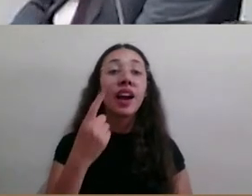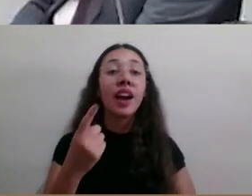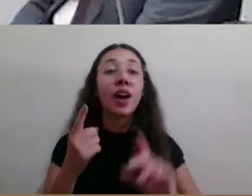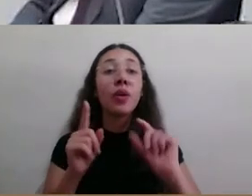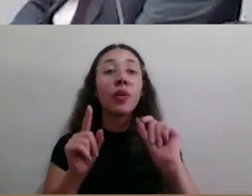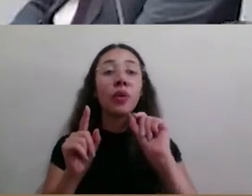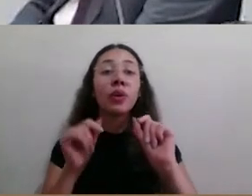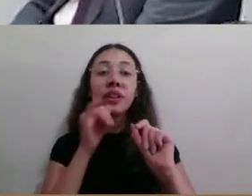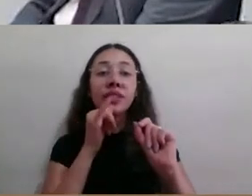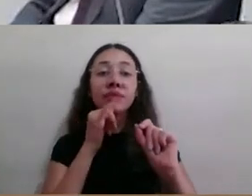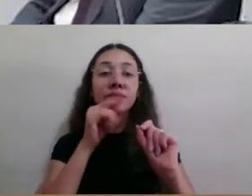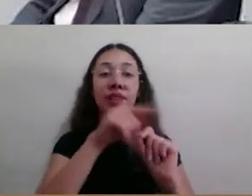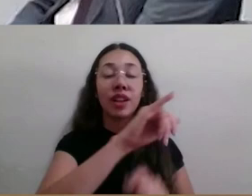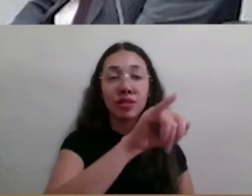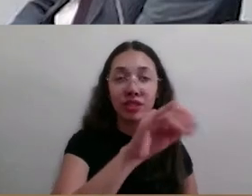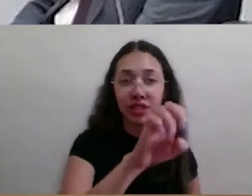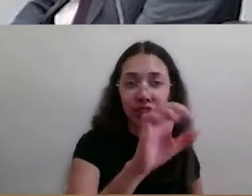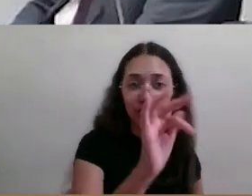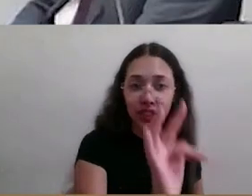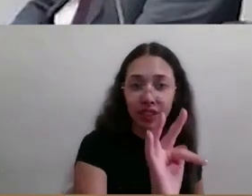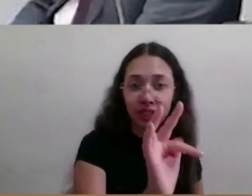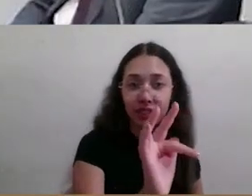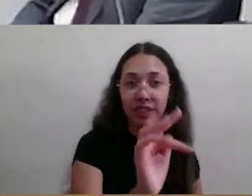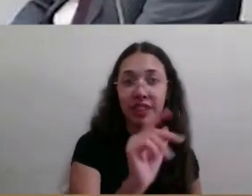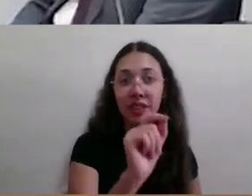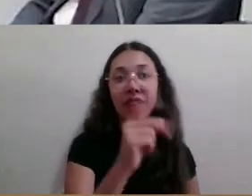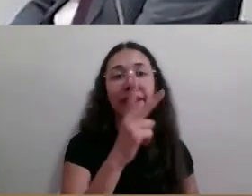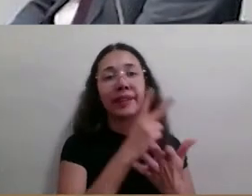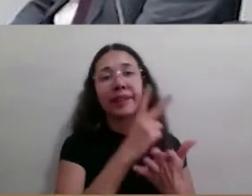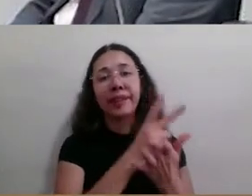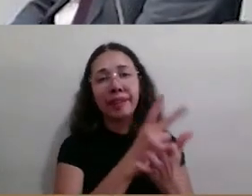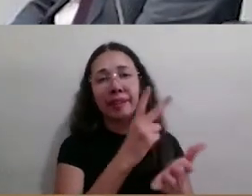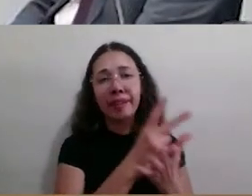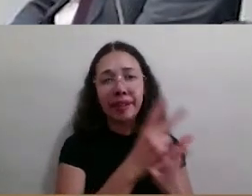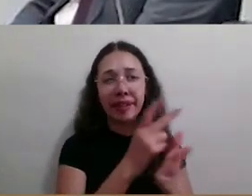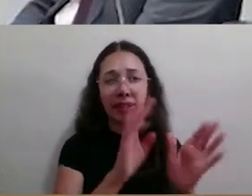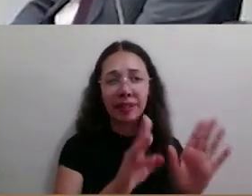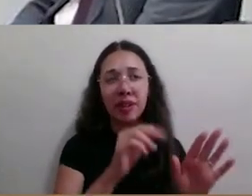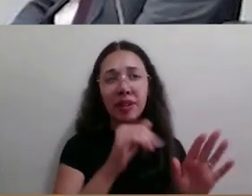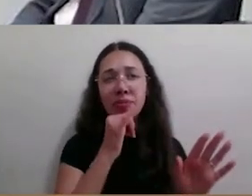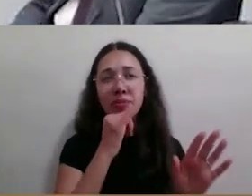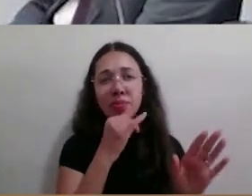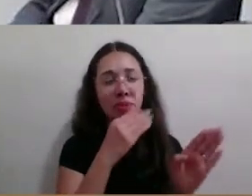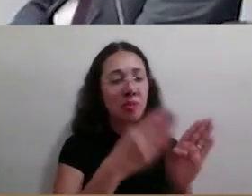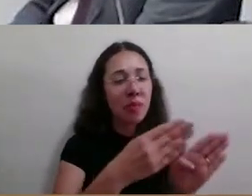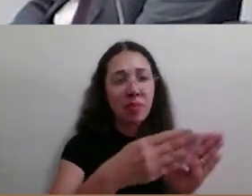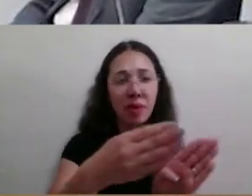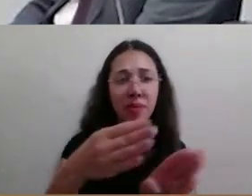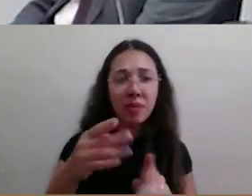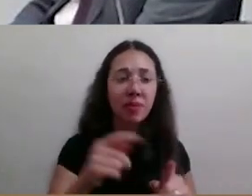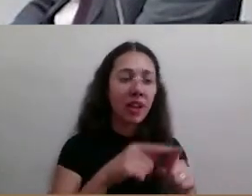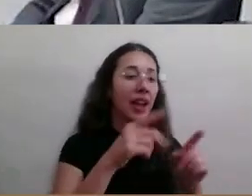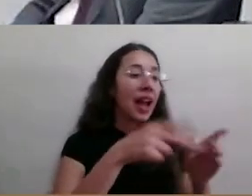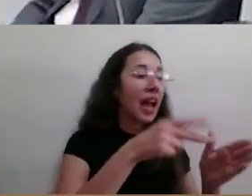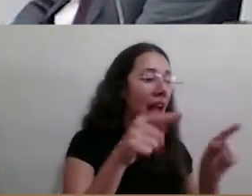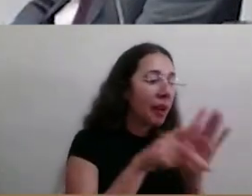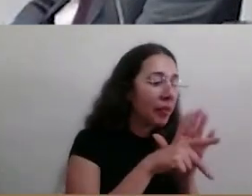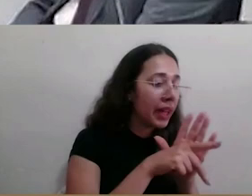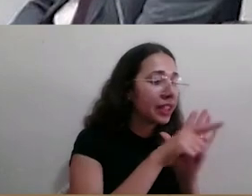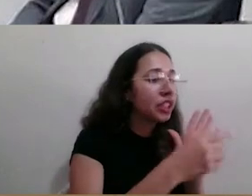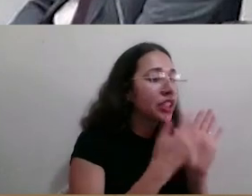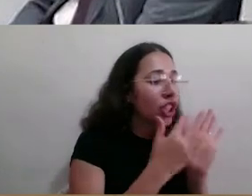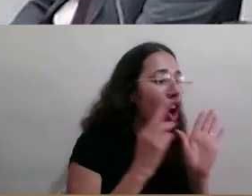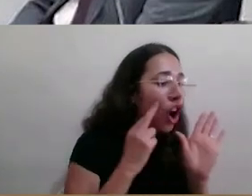de GEF não era rito. A gente não tinha aquela capinha cor-de-rosa, capinha amarelinha, e aí a gente ia pôr uma capinha,